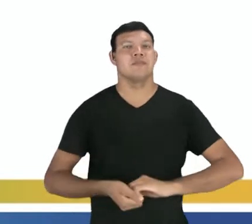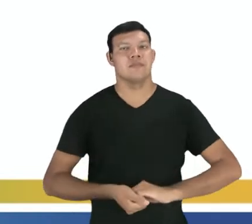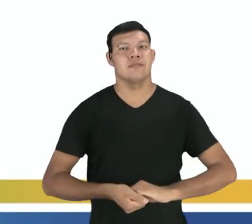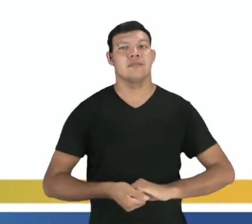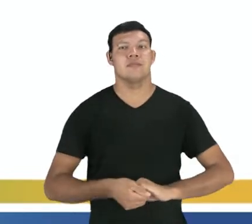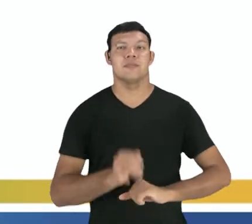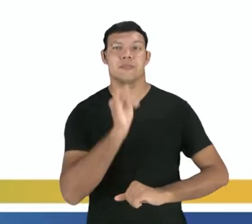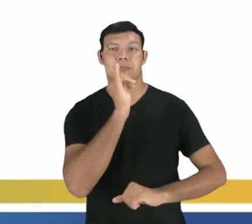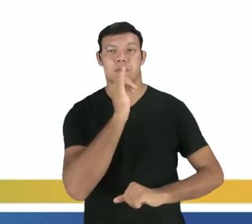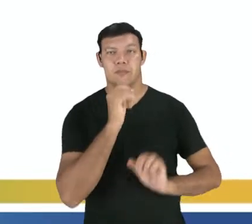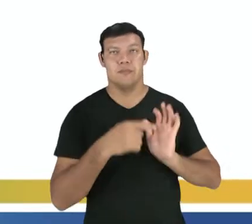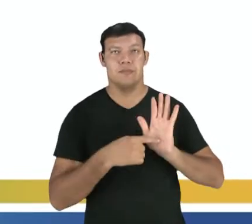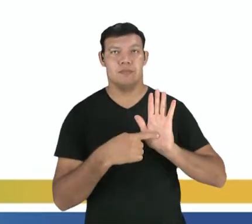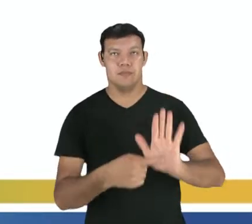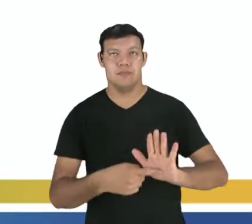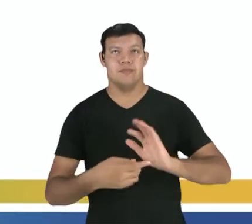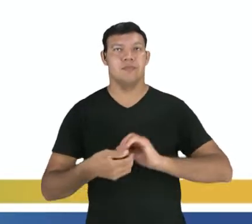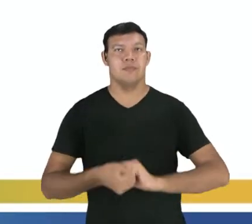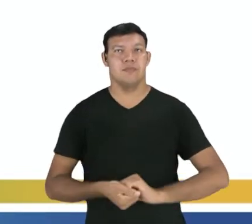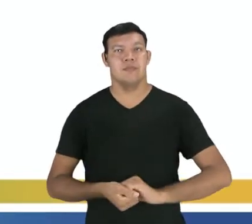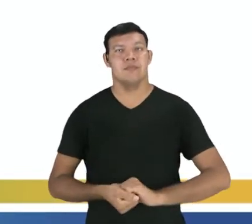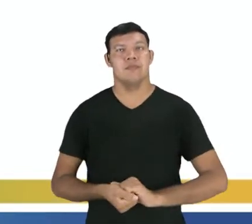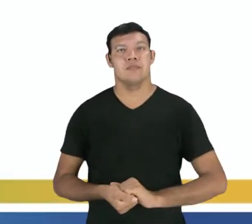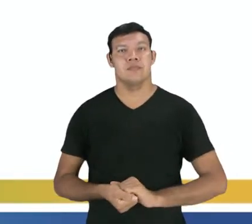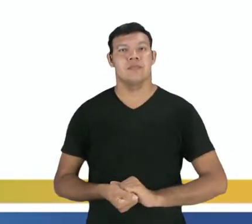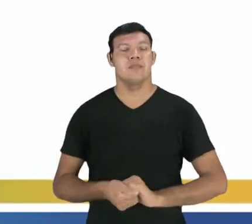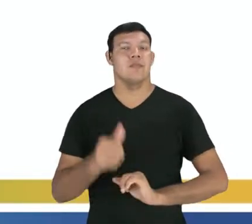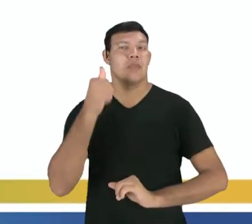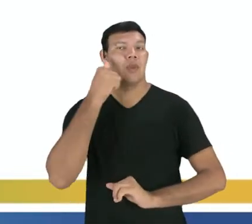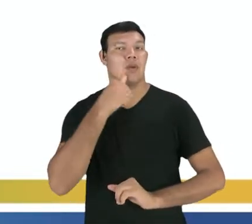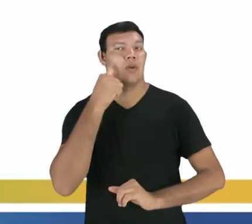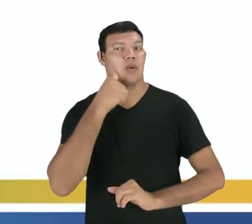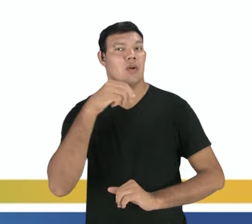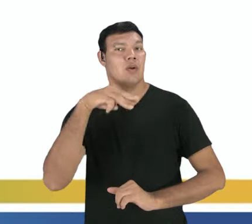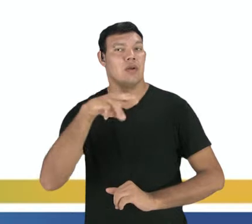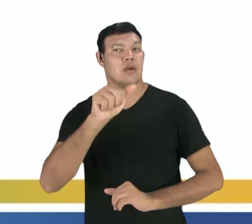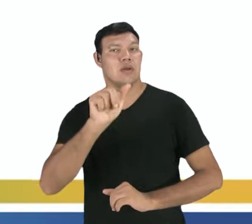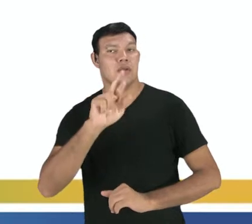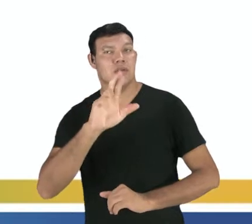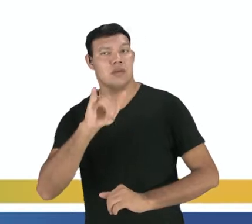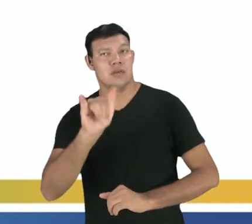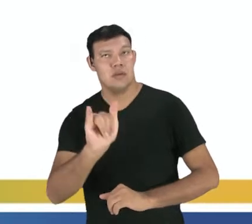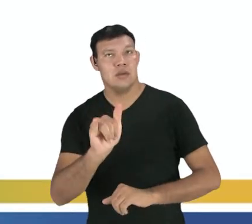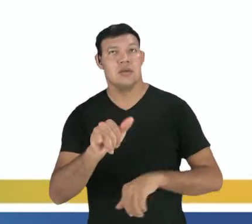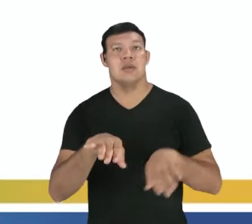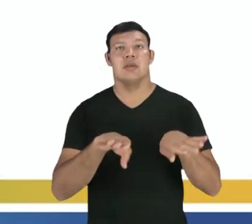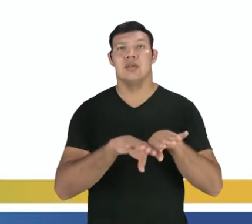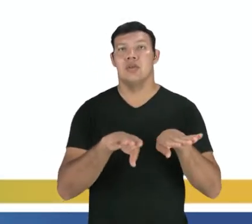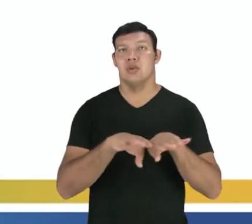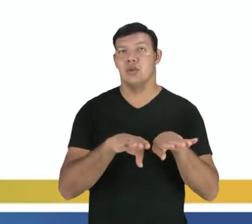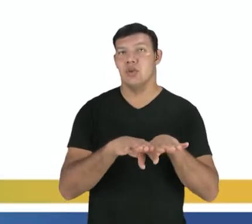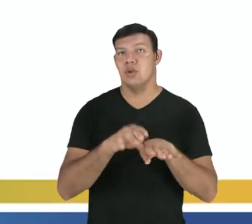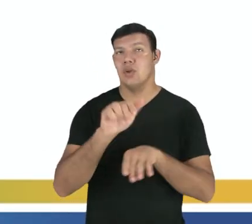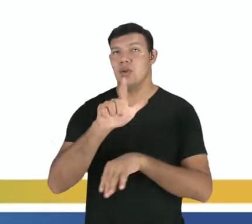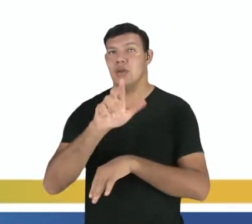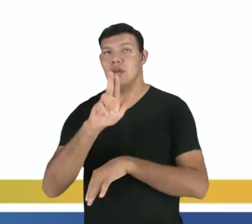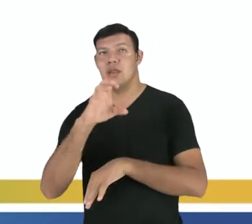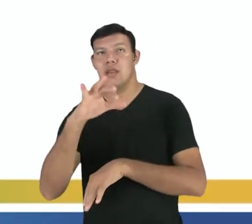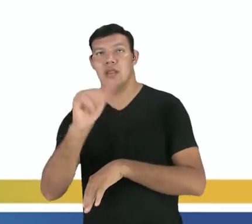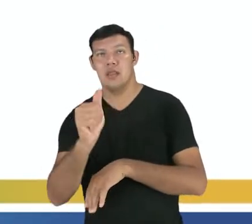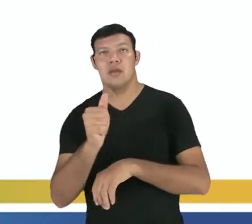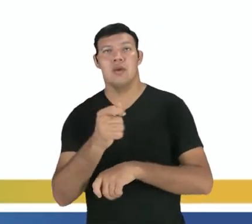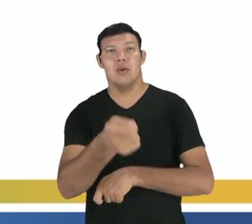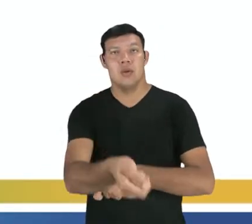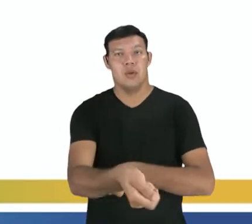trouxe o exemplo. Mary and Lucy go fishing every weekend. Mary e Lucy vão pescar todos os fins de semana.